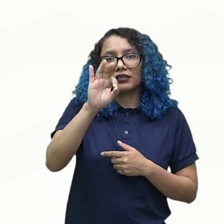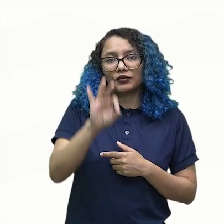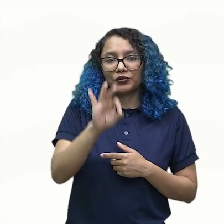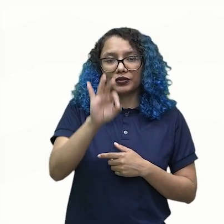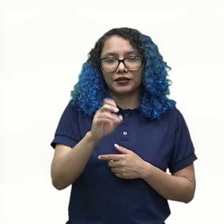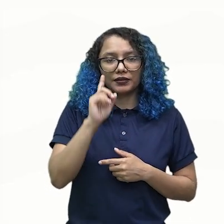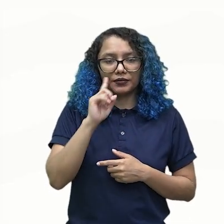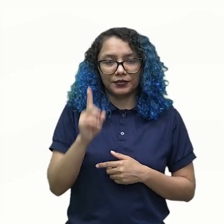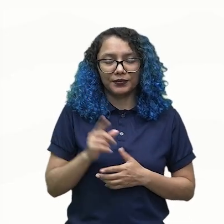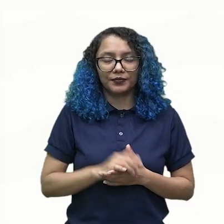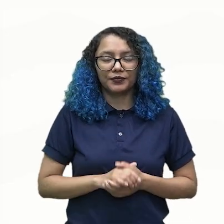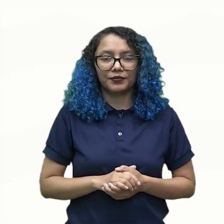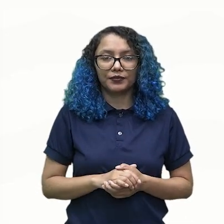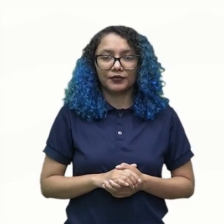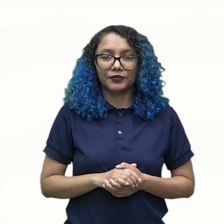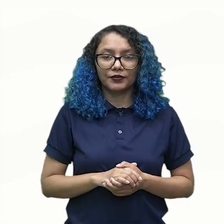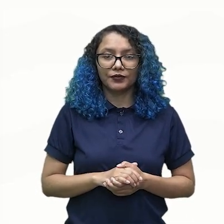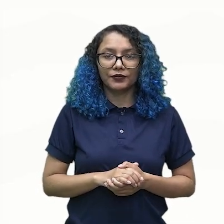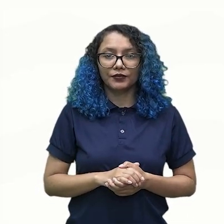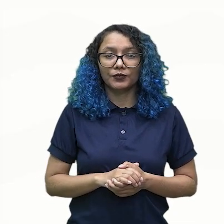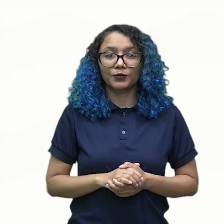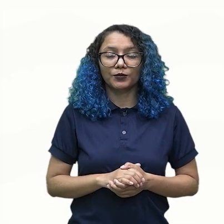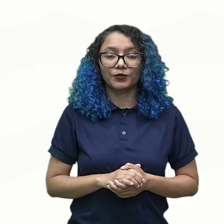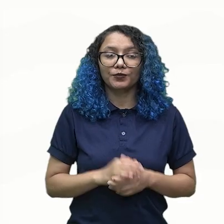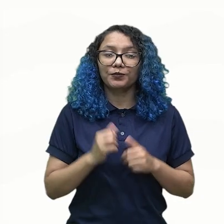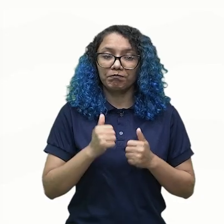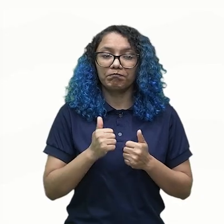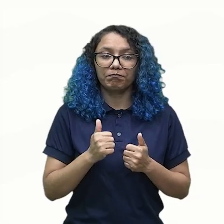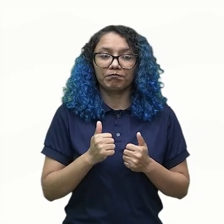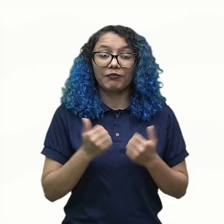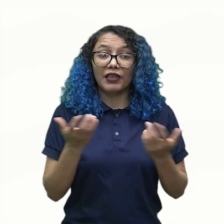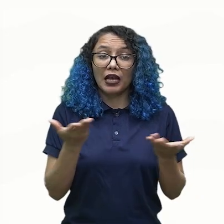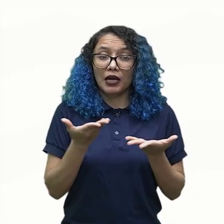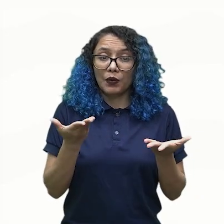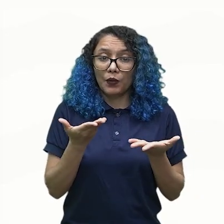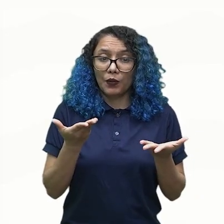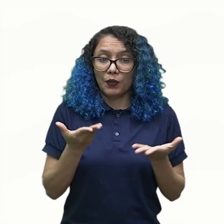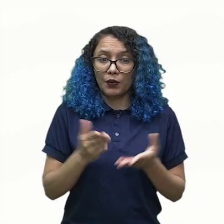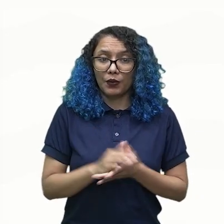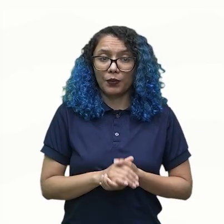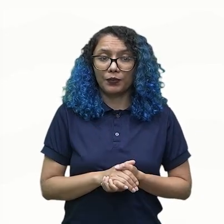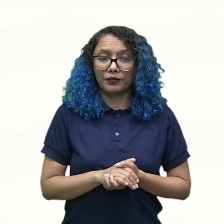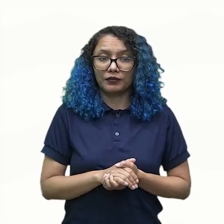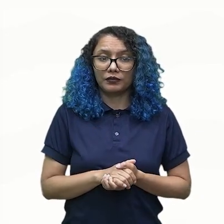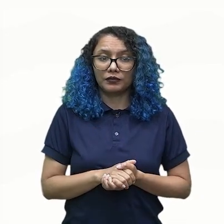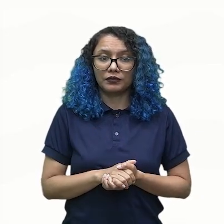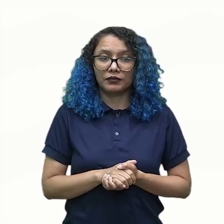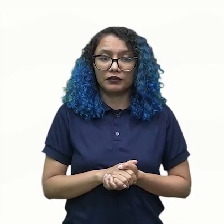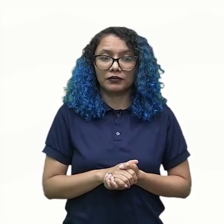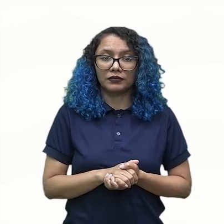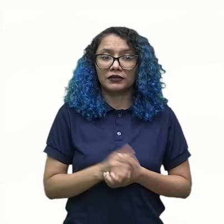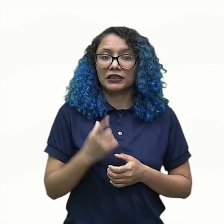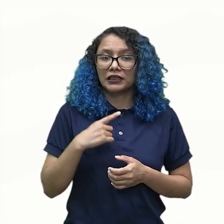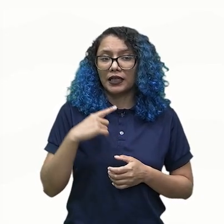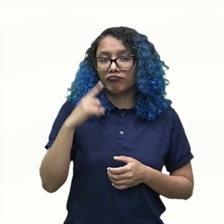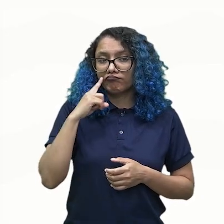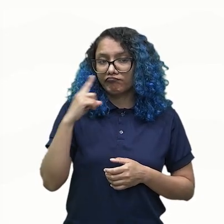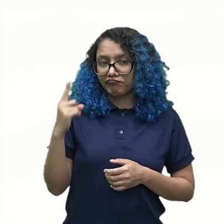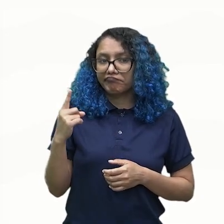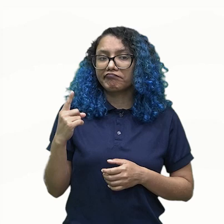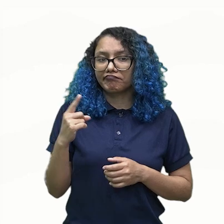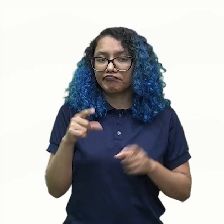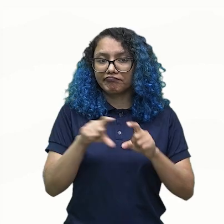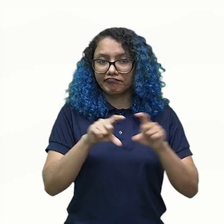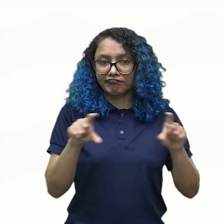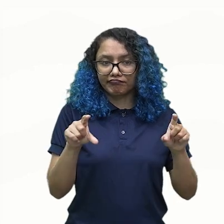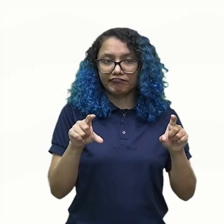quieto aqui por enquanto. Ok. Nesse caso agora, repare que nós temos uma expressãozinha, né?